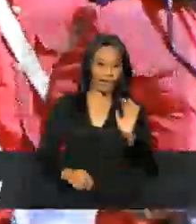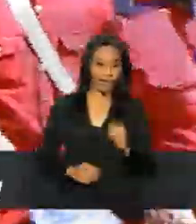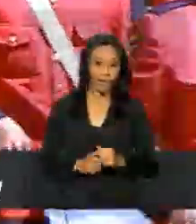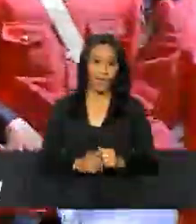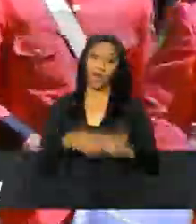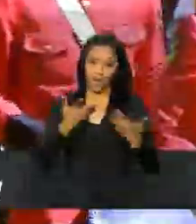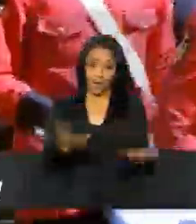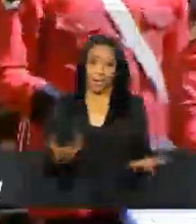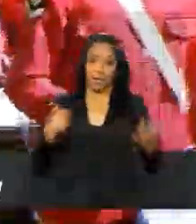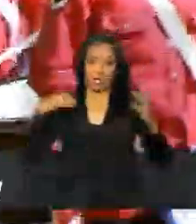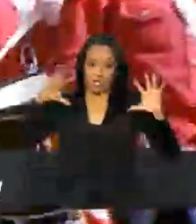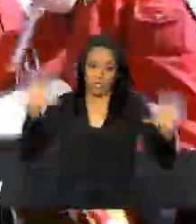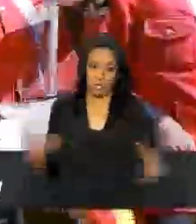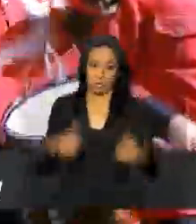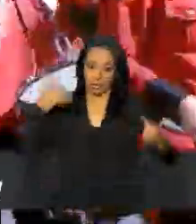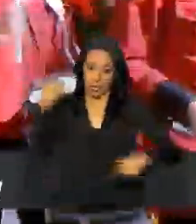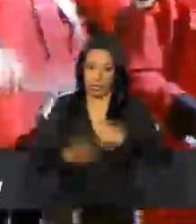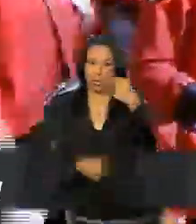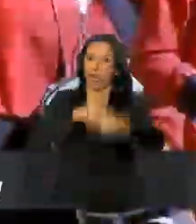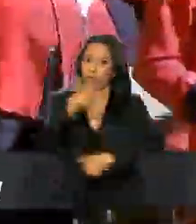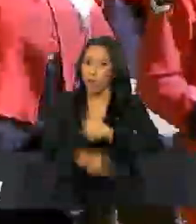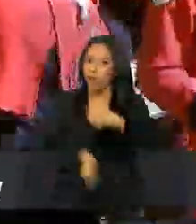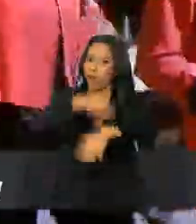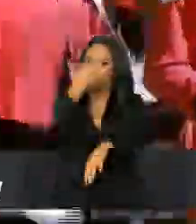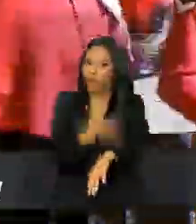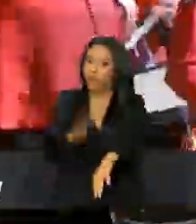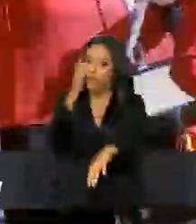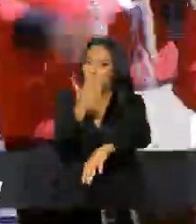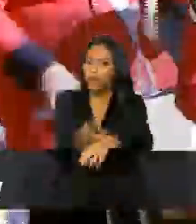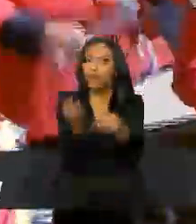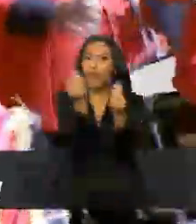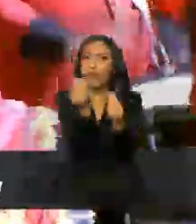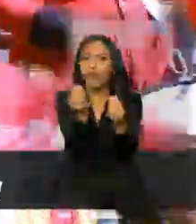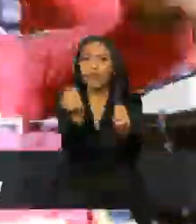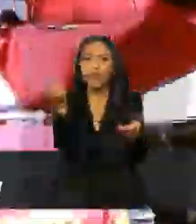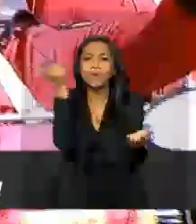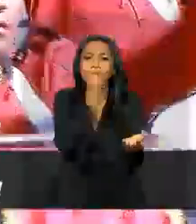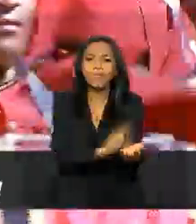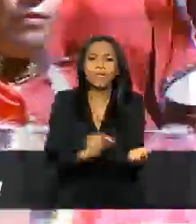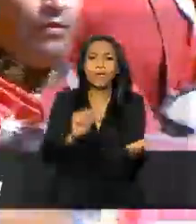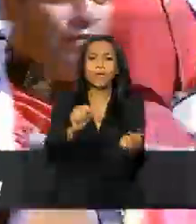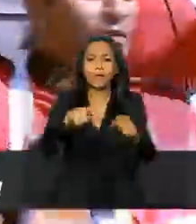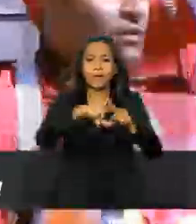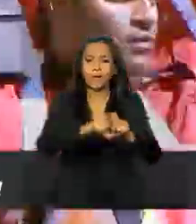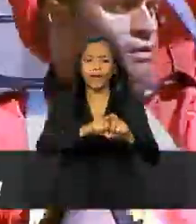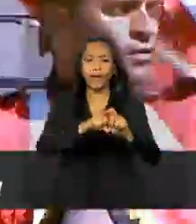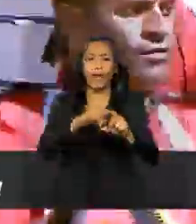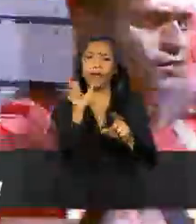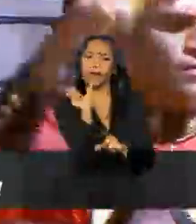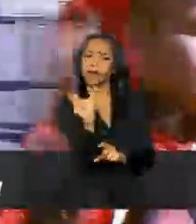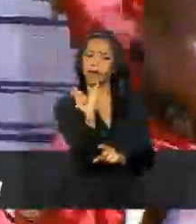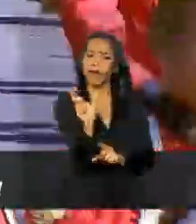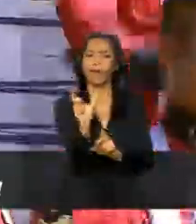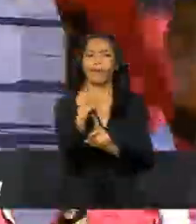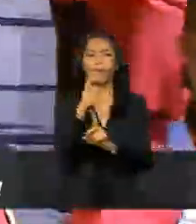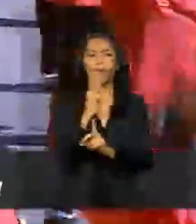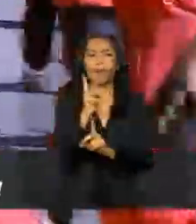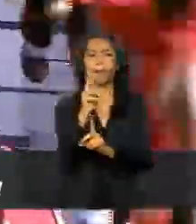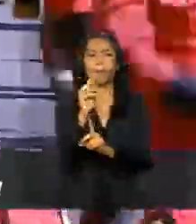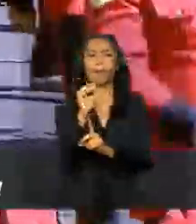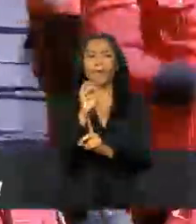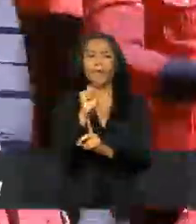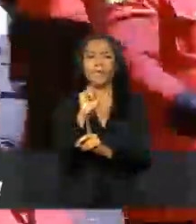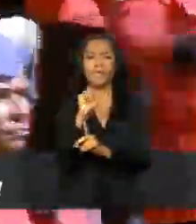são pesados, tem que ter um sincronismo. Confiança um no outro. Confiança mútua também é essencial. Eles representam ali os